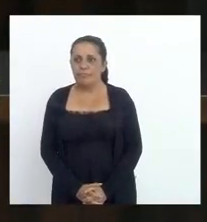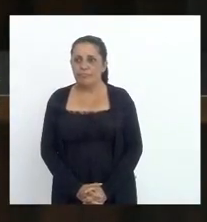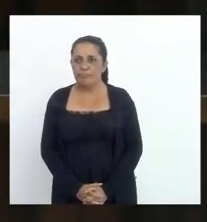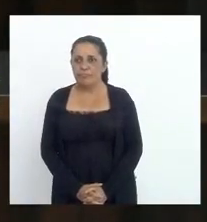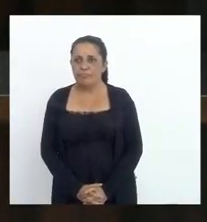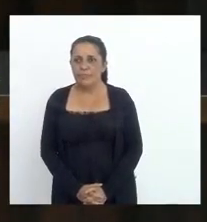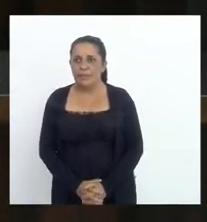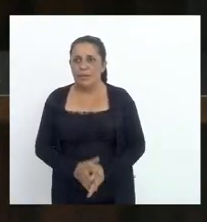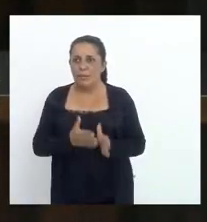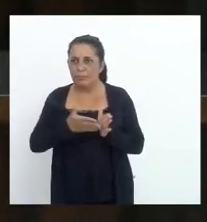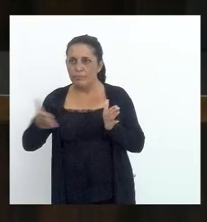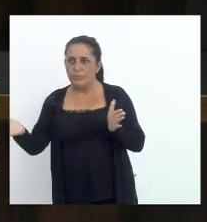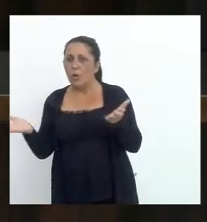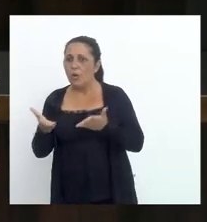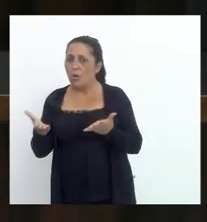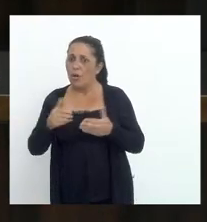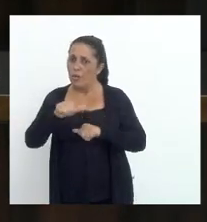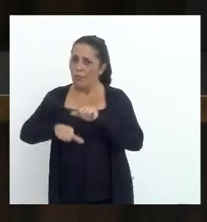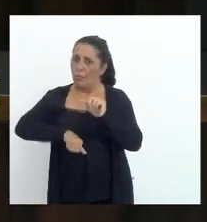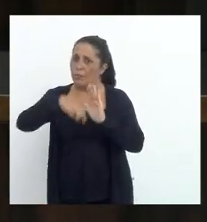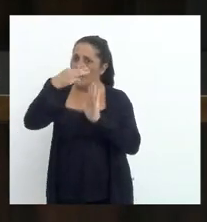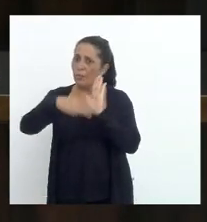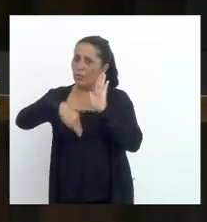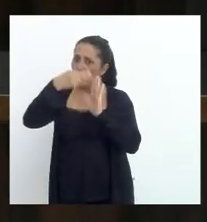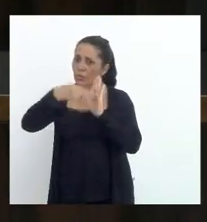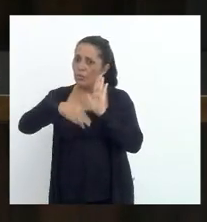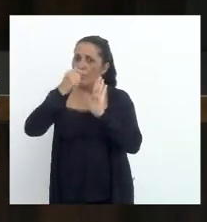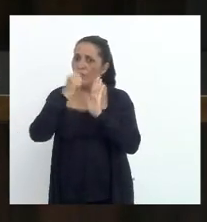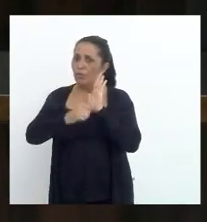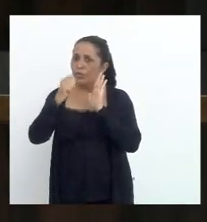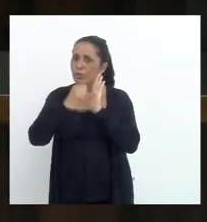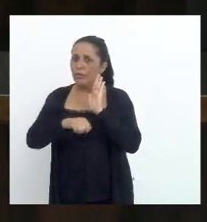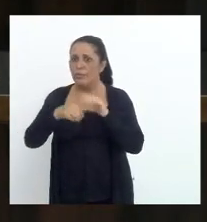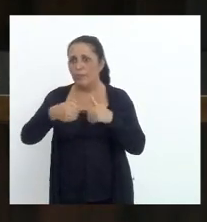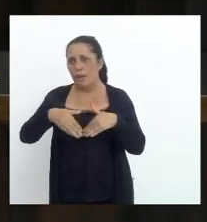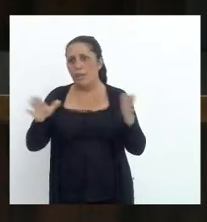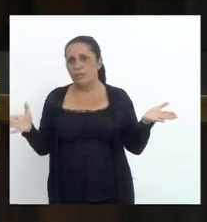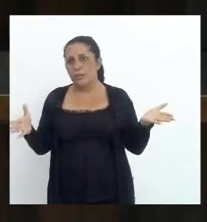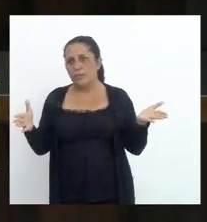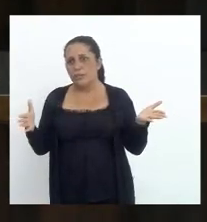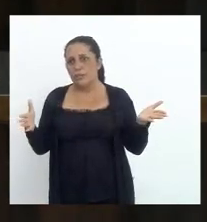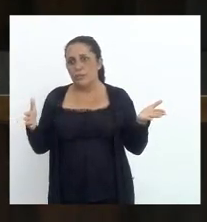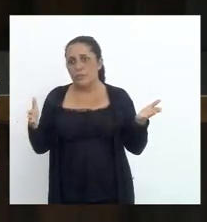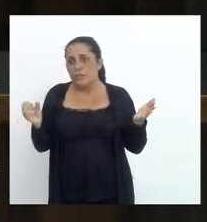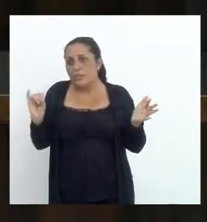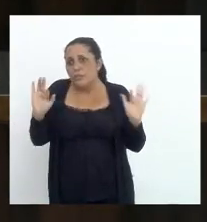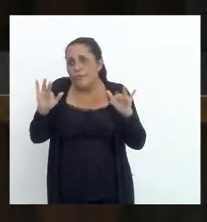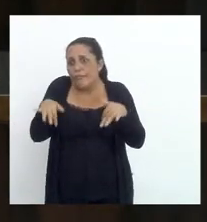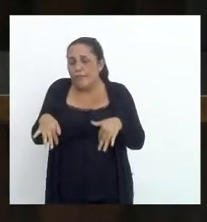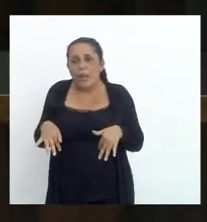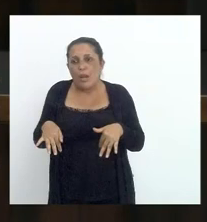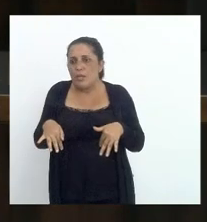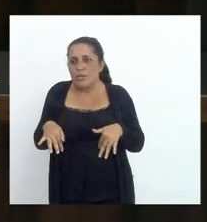a partir de agora eu vou mudar a metodologia, vou escrever mais, porque senão eu não fecho.